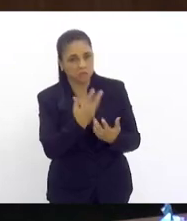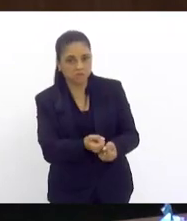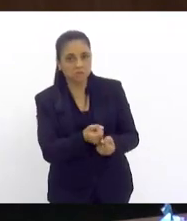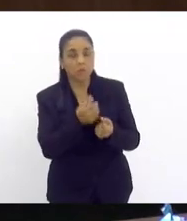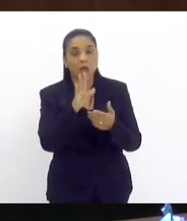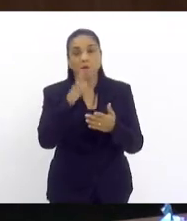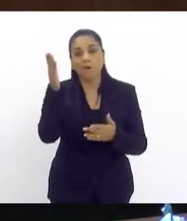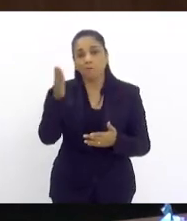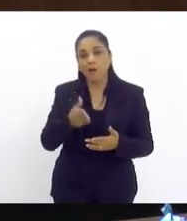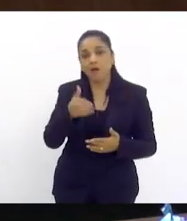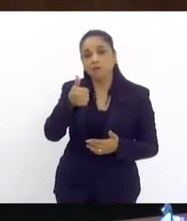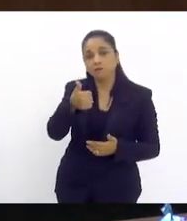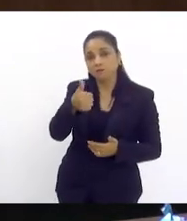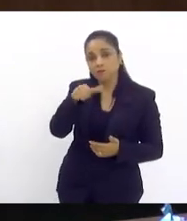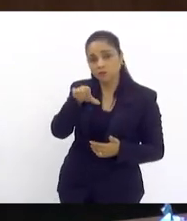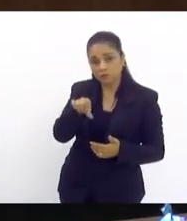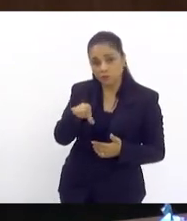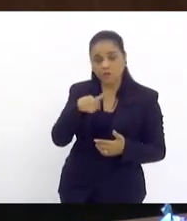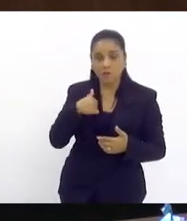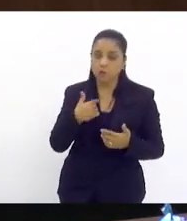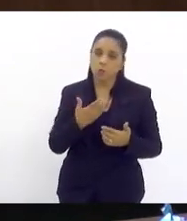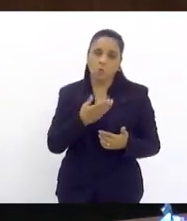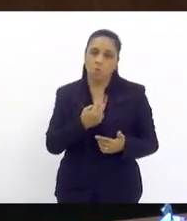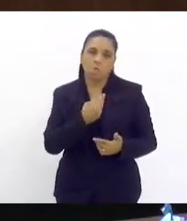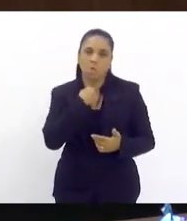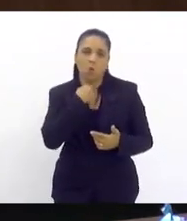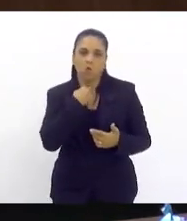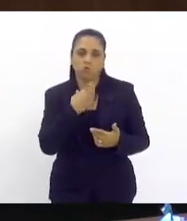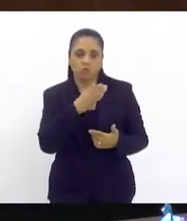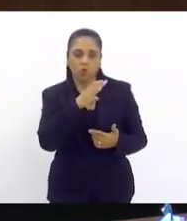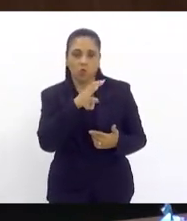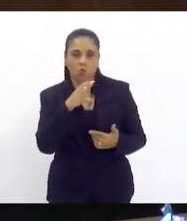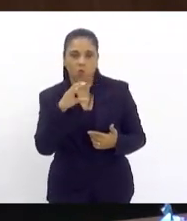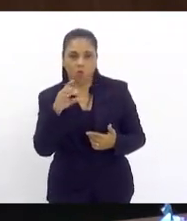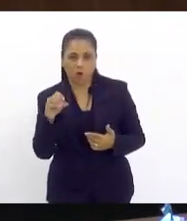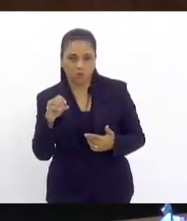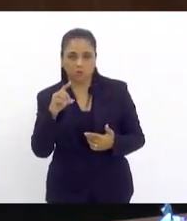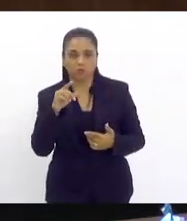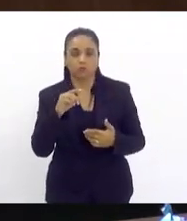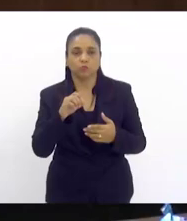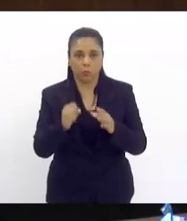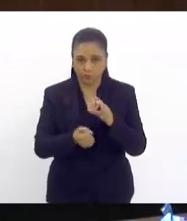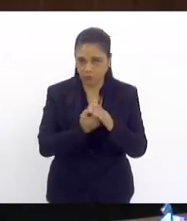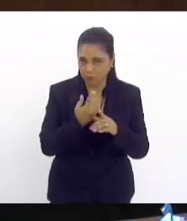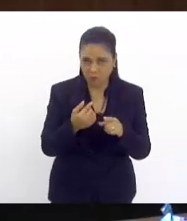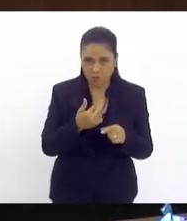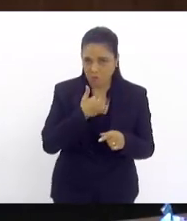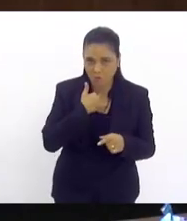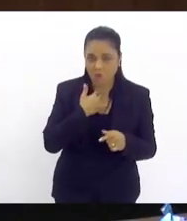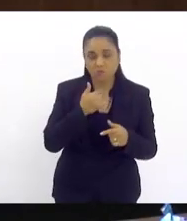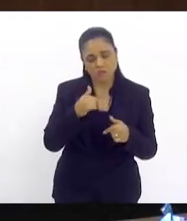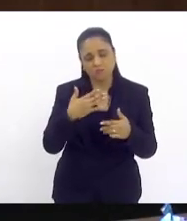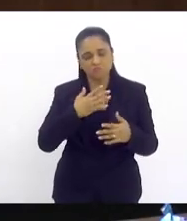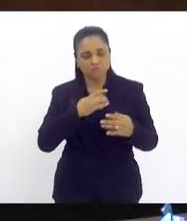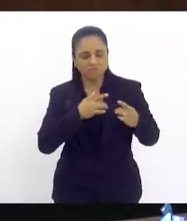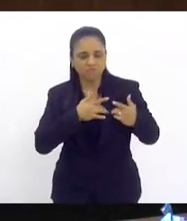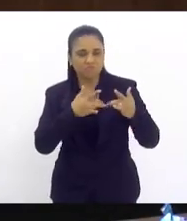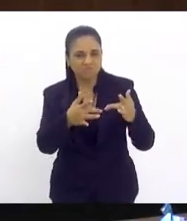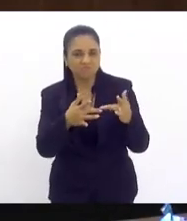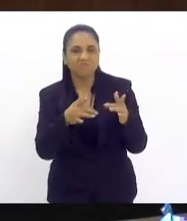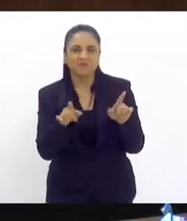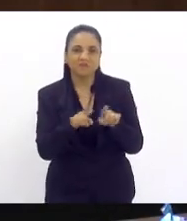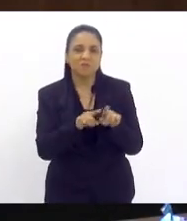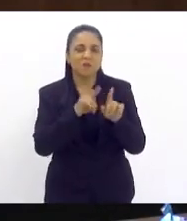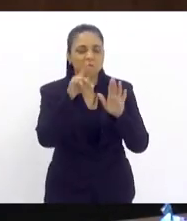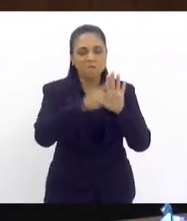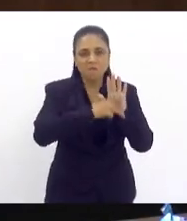2019, eu não posso ser coautor. Mas me sinto com o coração já atendido como coautor deste projeto. Mais uma vez, eu